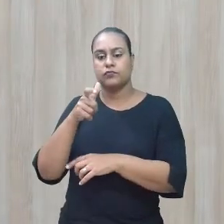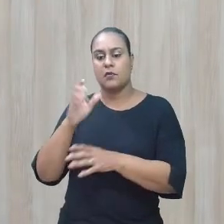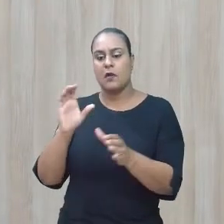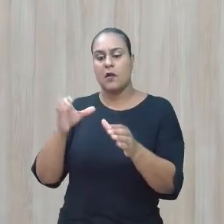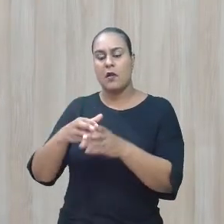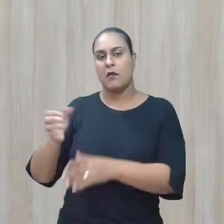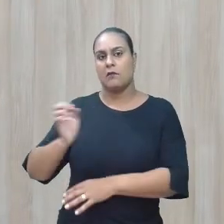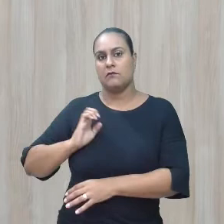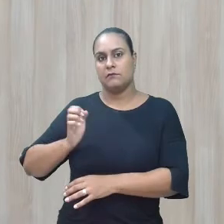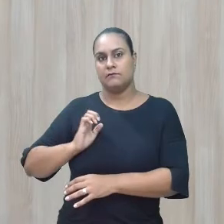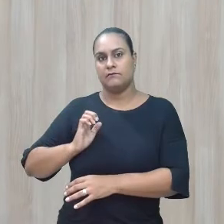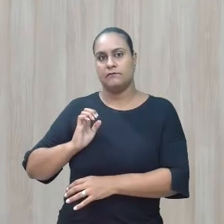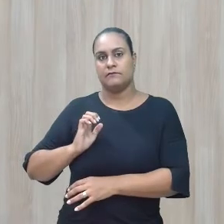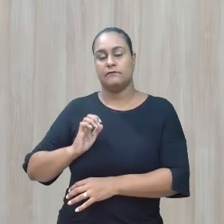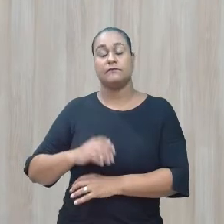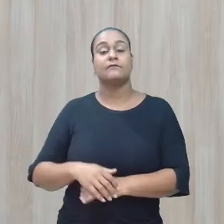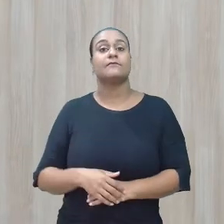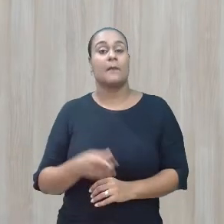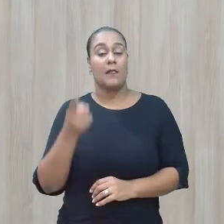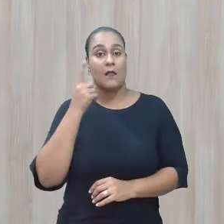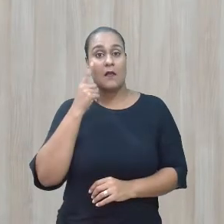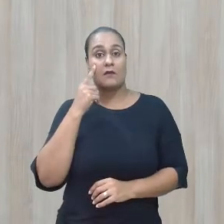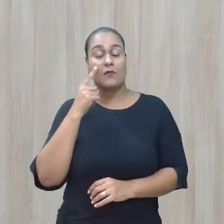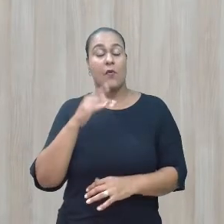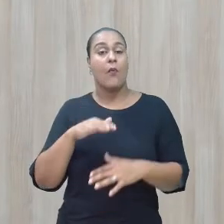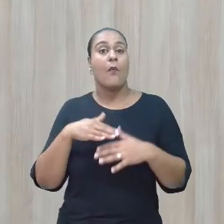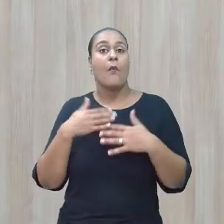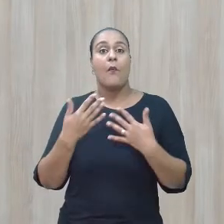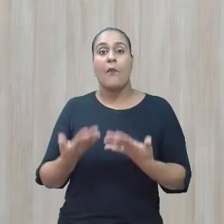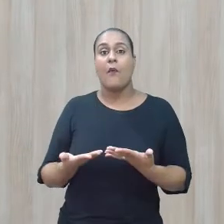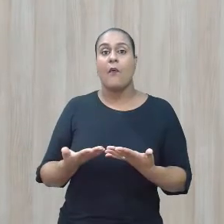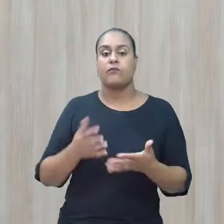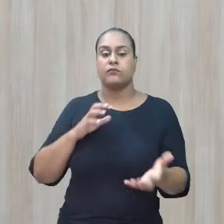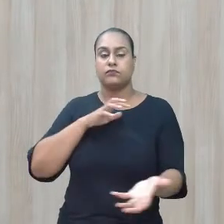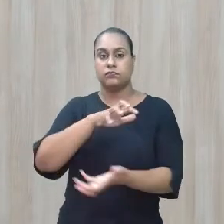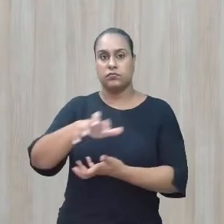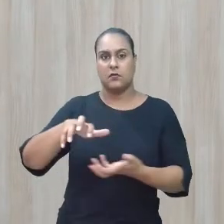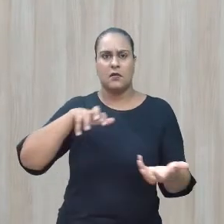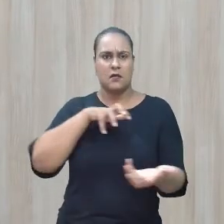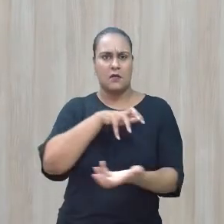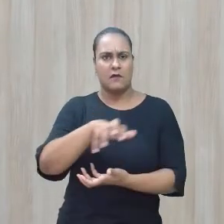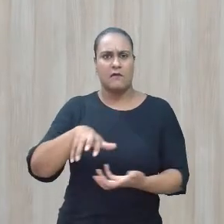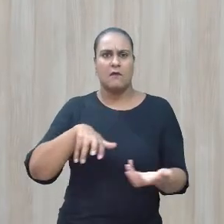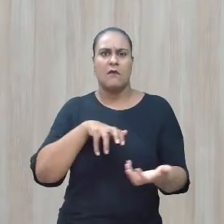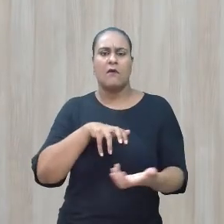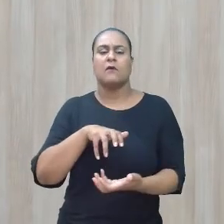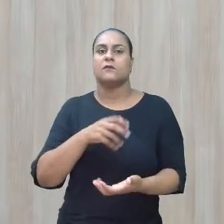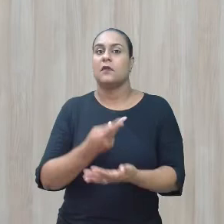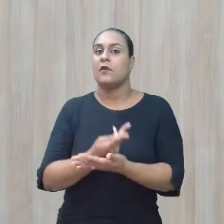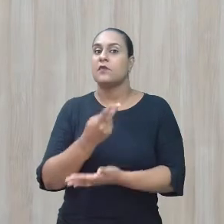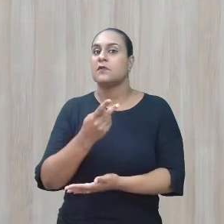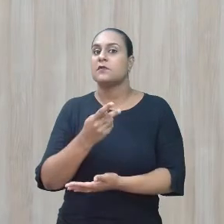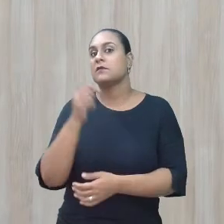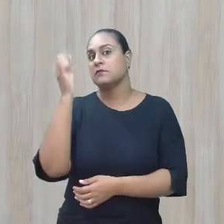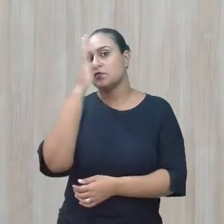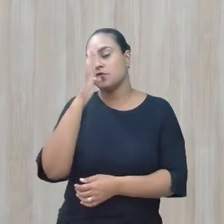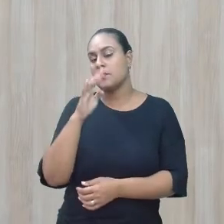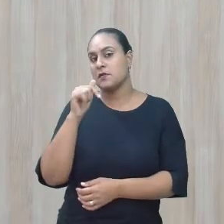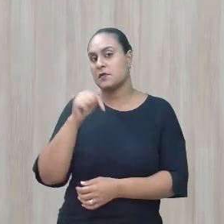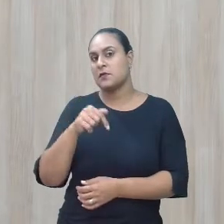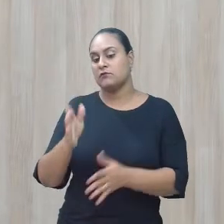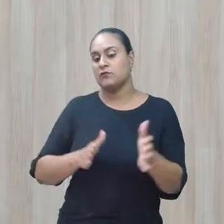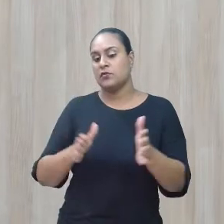certo? Então vamos ver quais revoltas aconteceram no Brasil durante o período regencial.